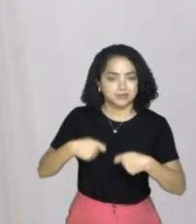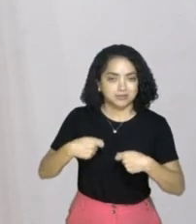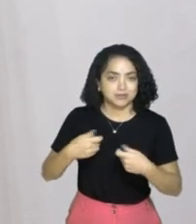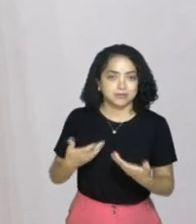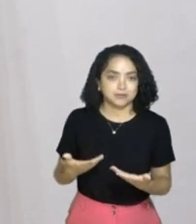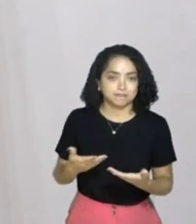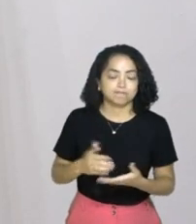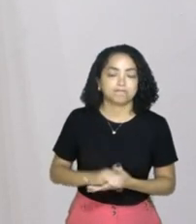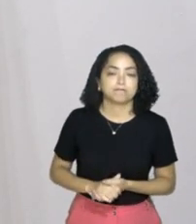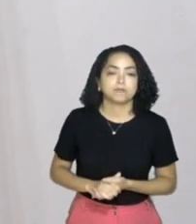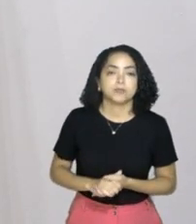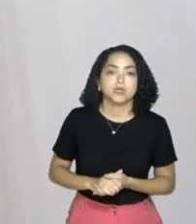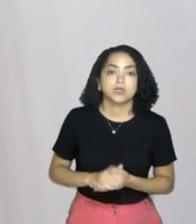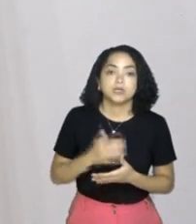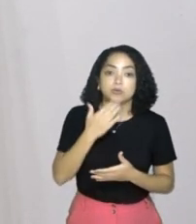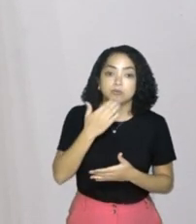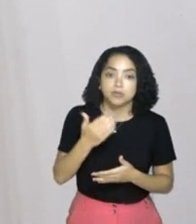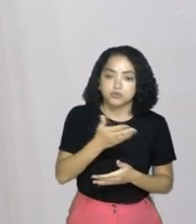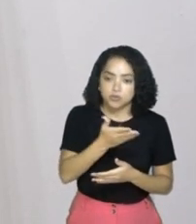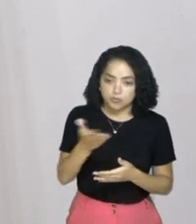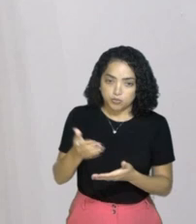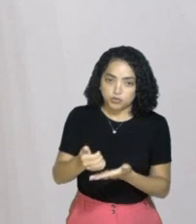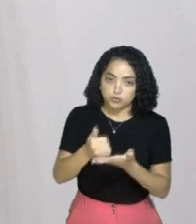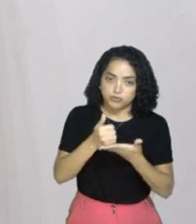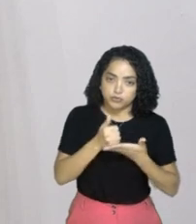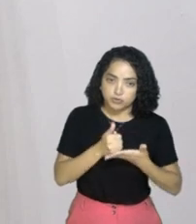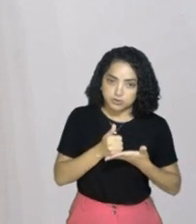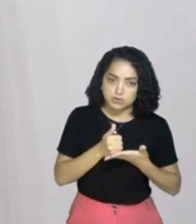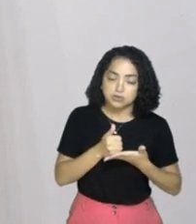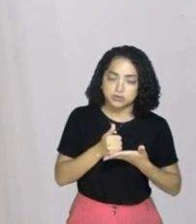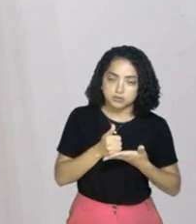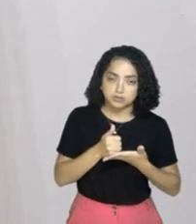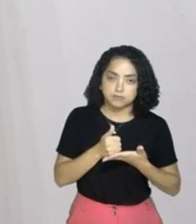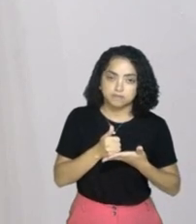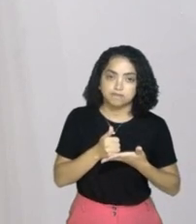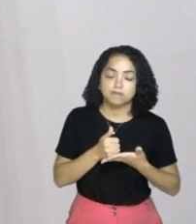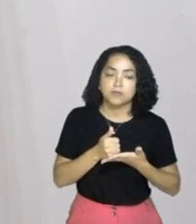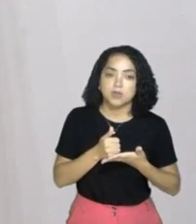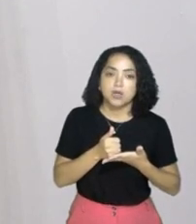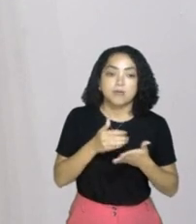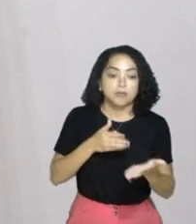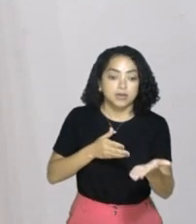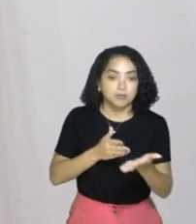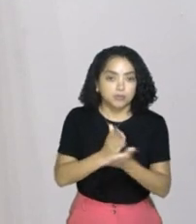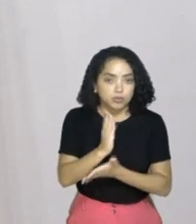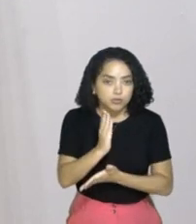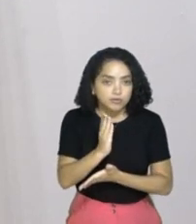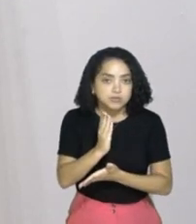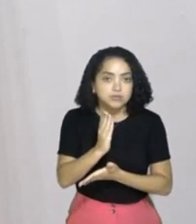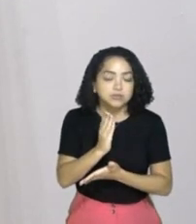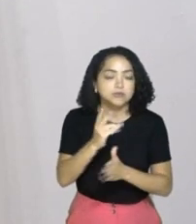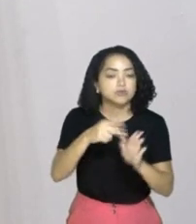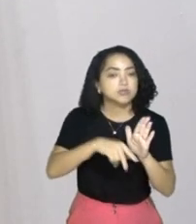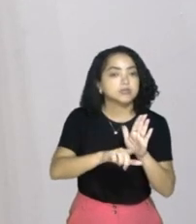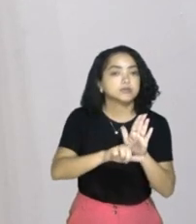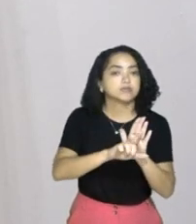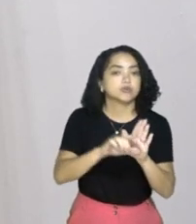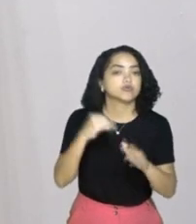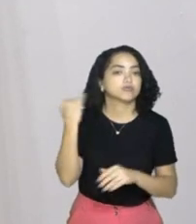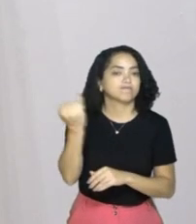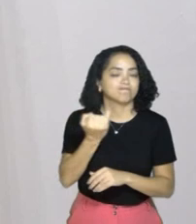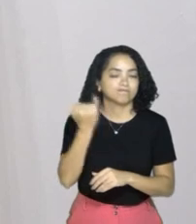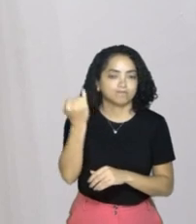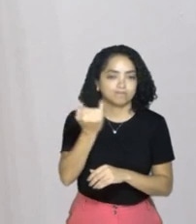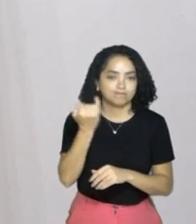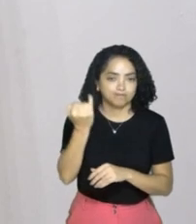público por isso peço apoio entende todos os colegas parlamentares para aprovação desse projeto tão importante para causa